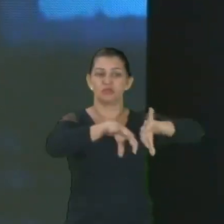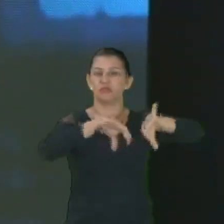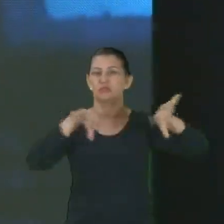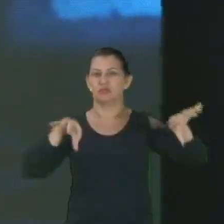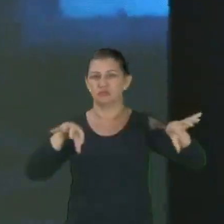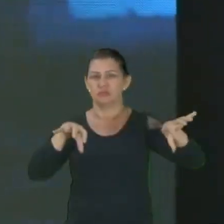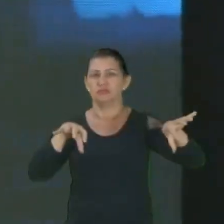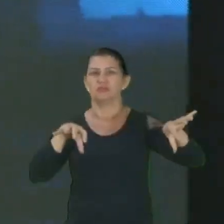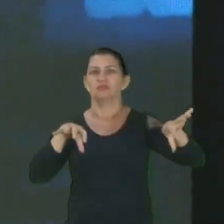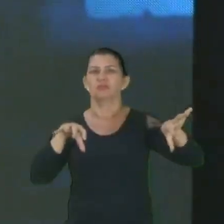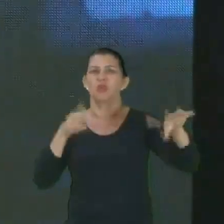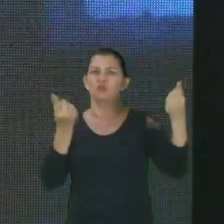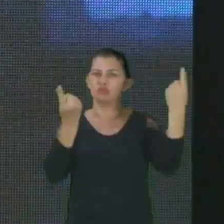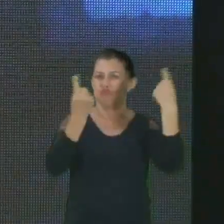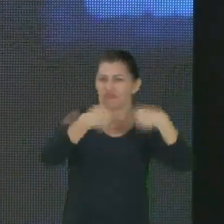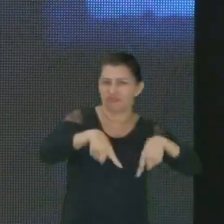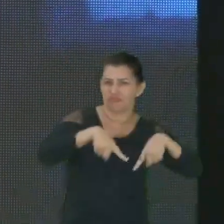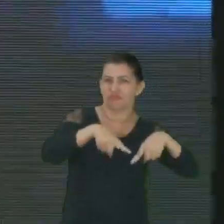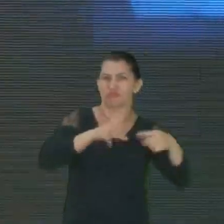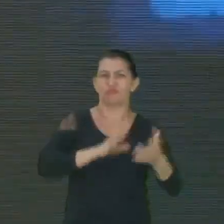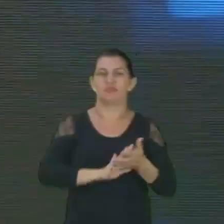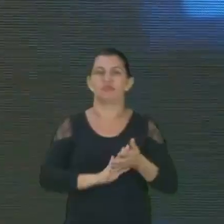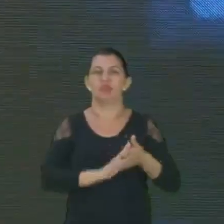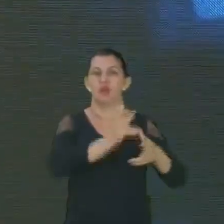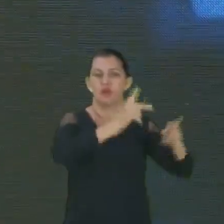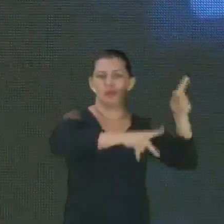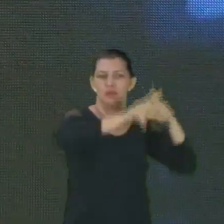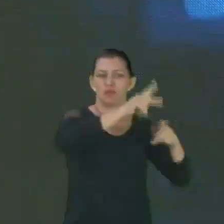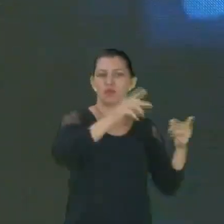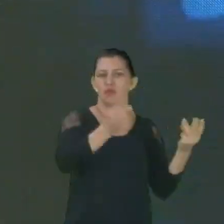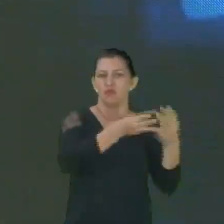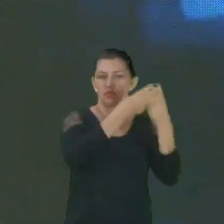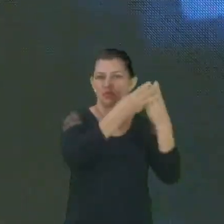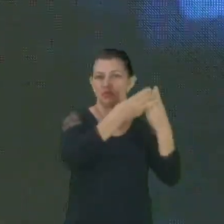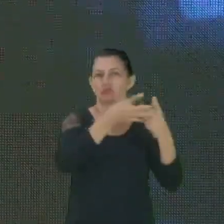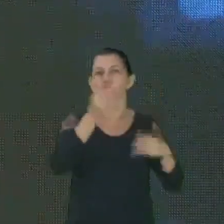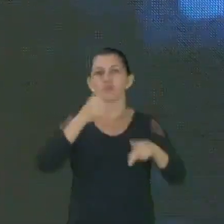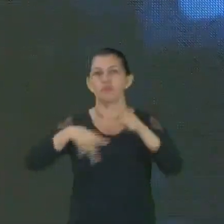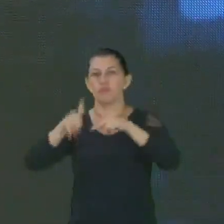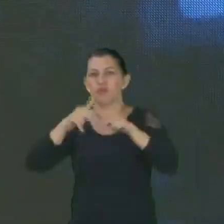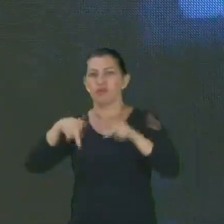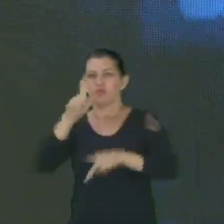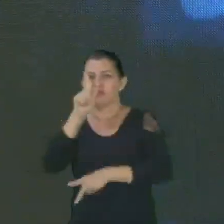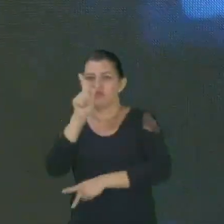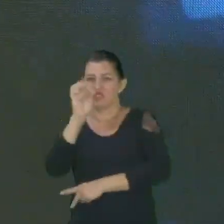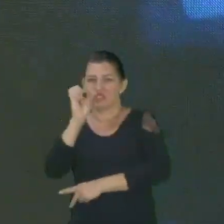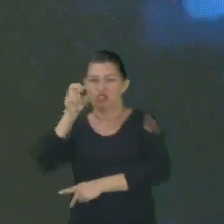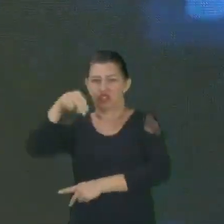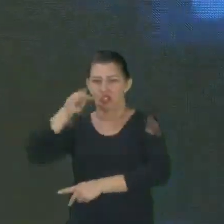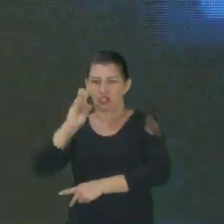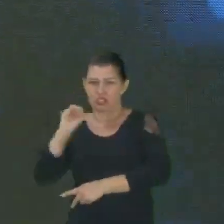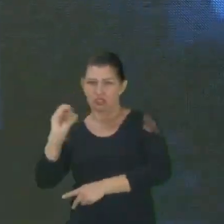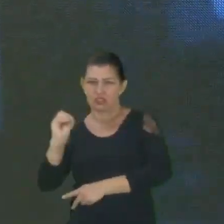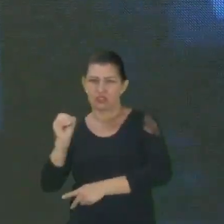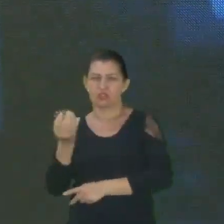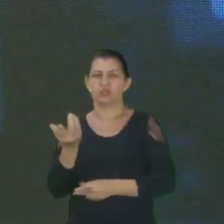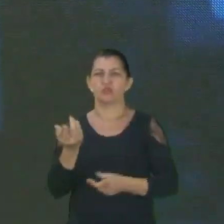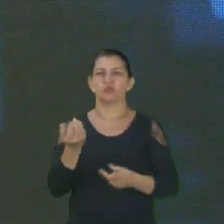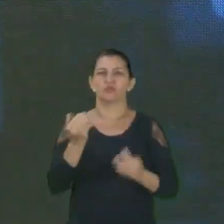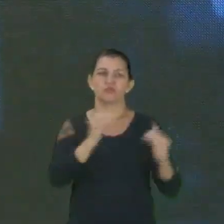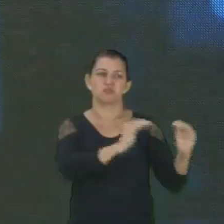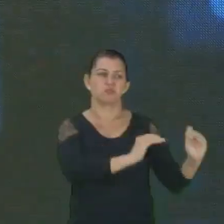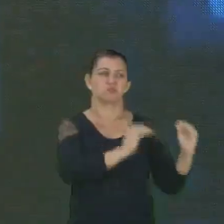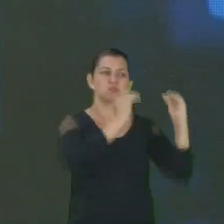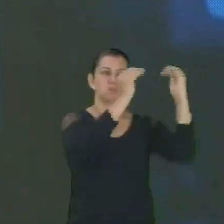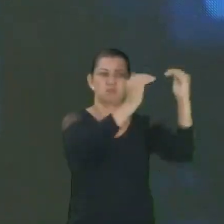rincha. O judeu não gostava de gentio, os judeus se achavam melhores do que os